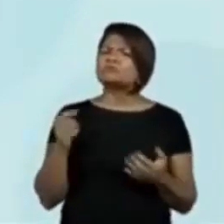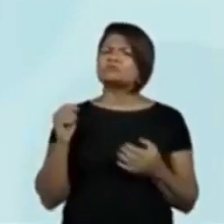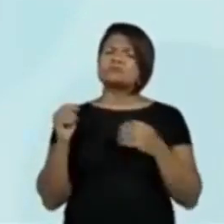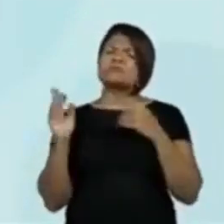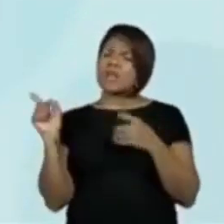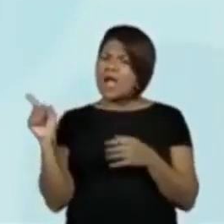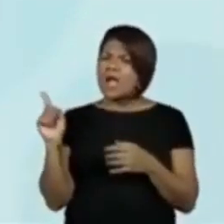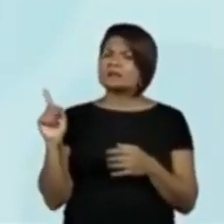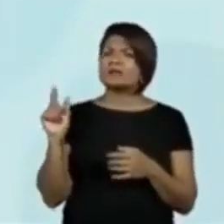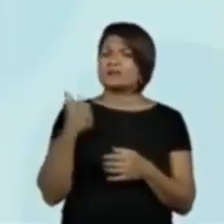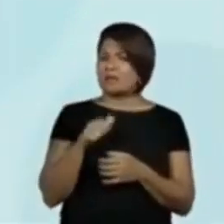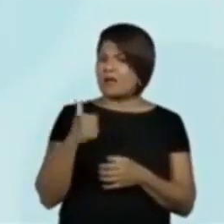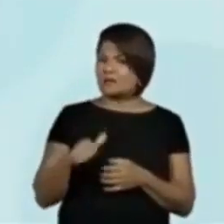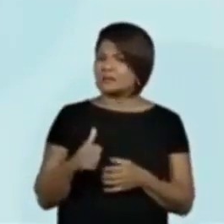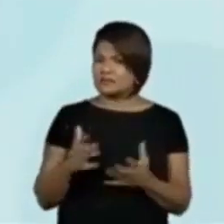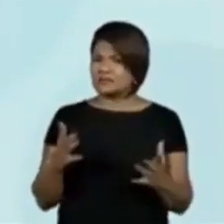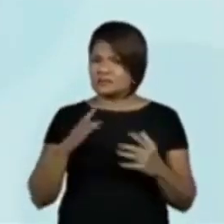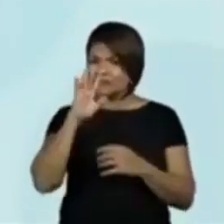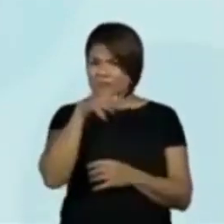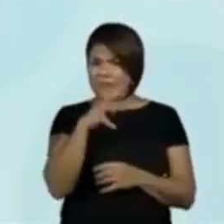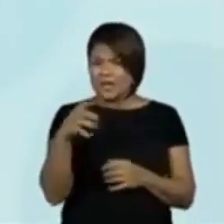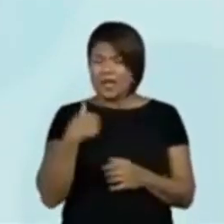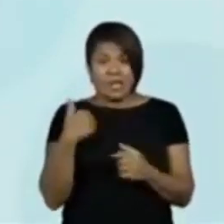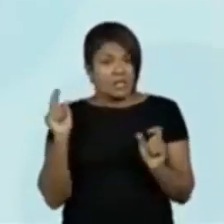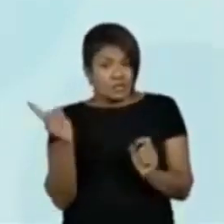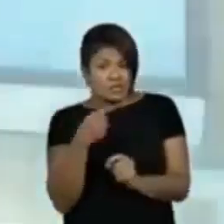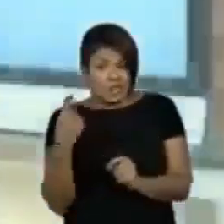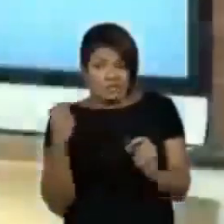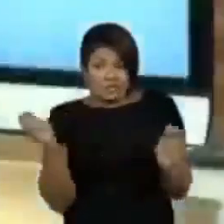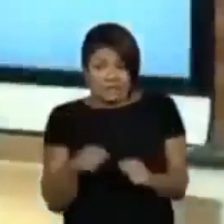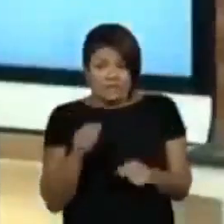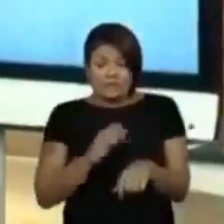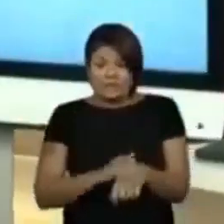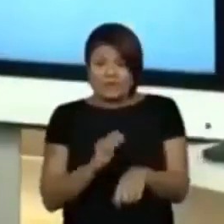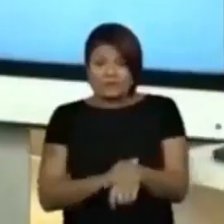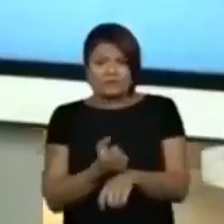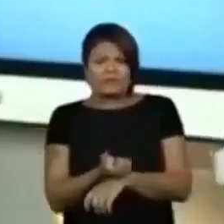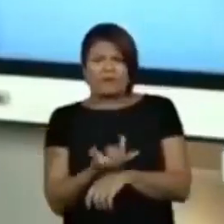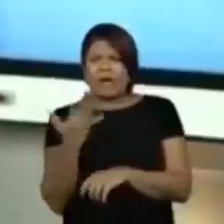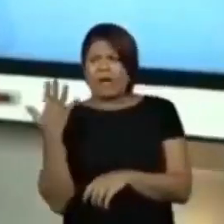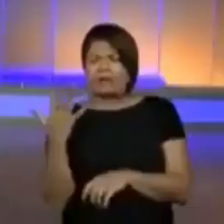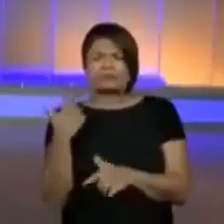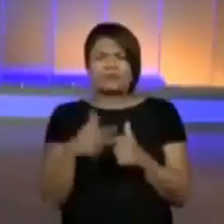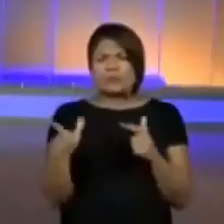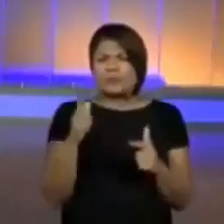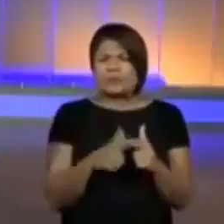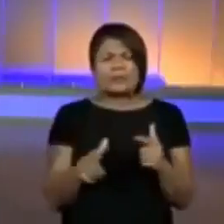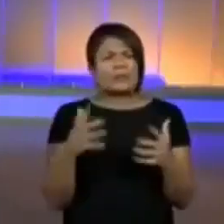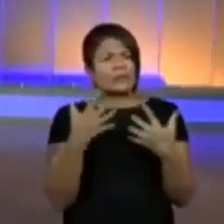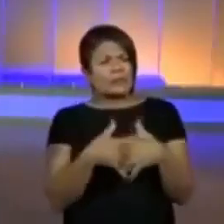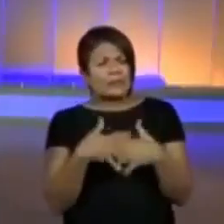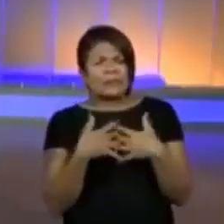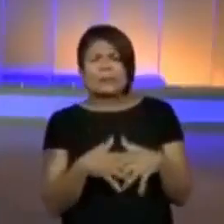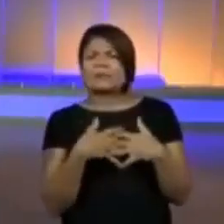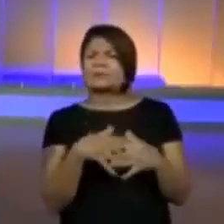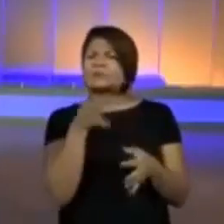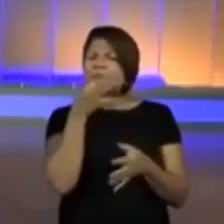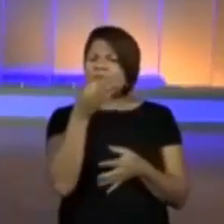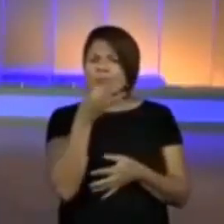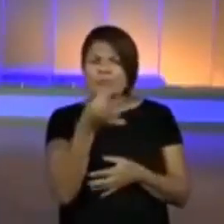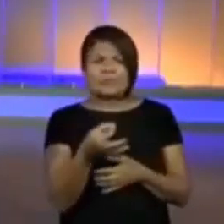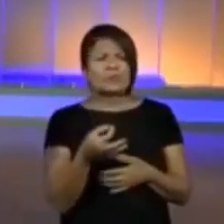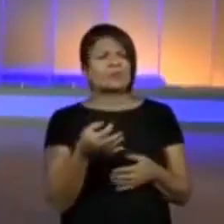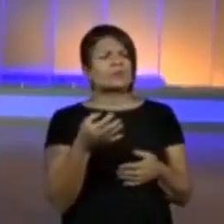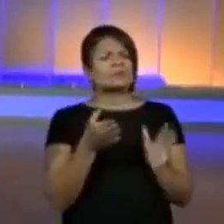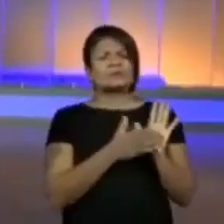desta análise de tabelas, nós podemos fazer uma série de problemas, de propostas e de perguntas para que